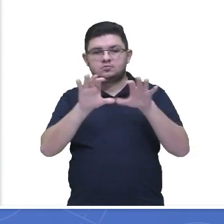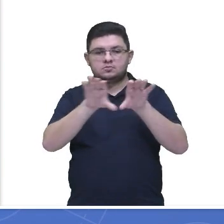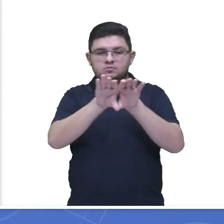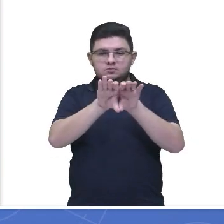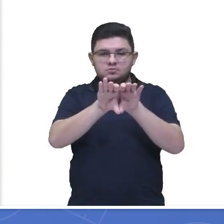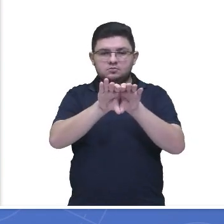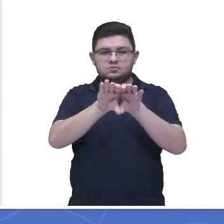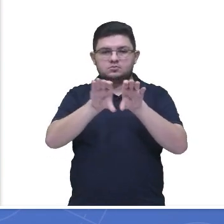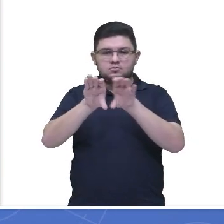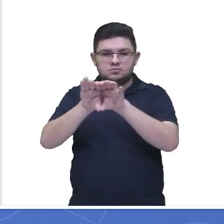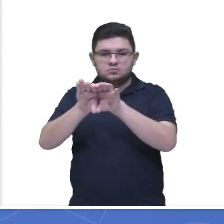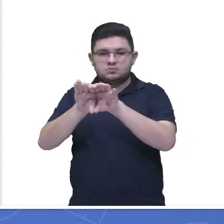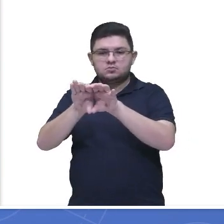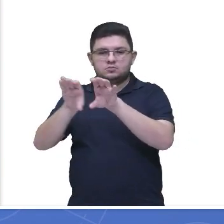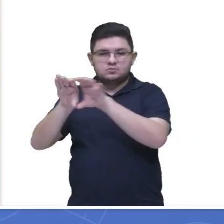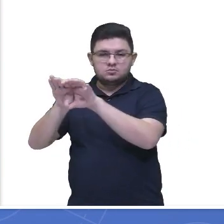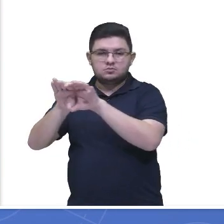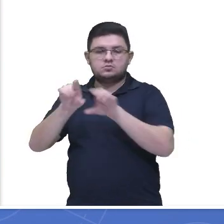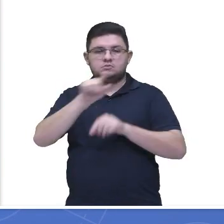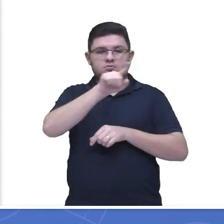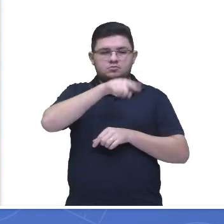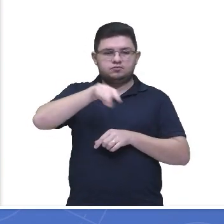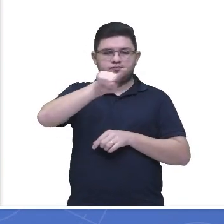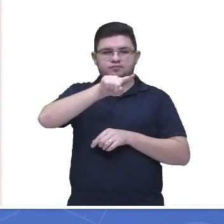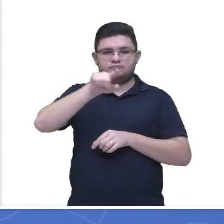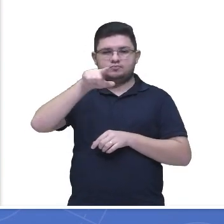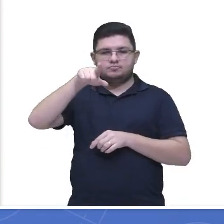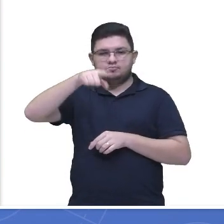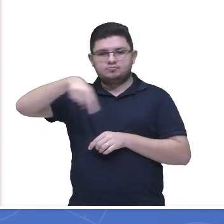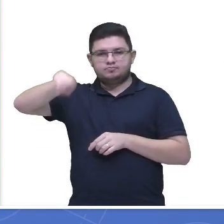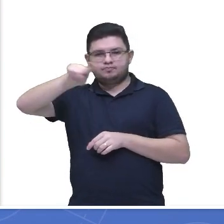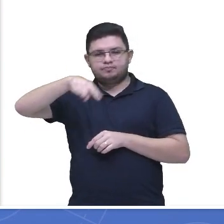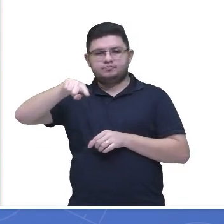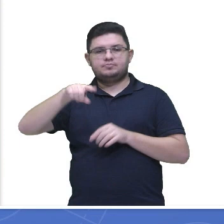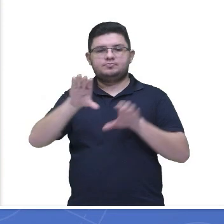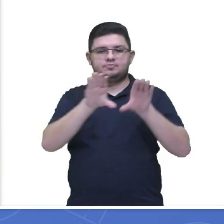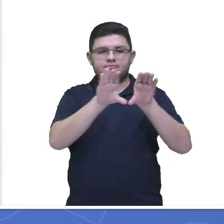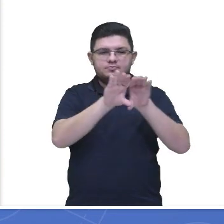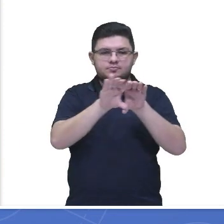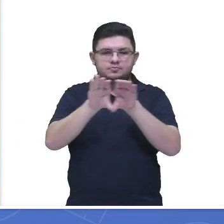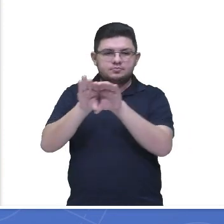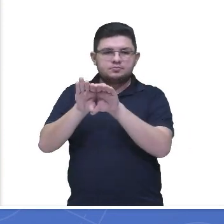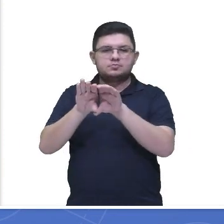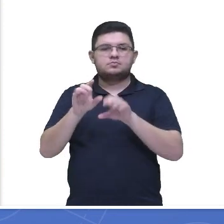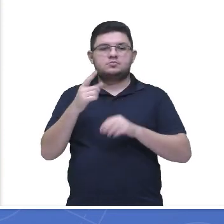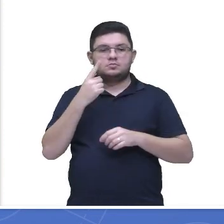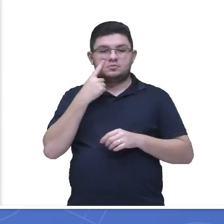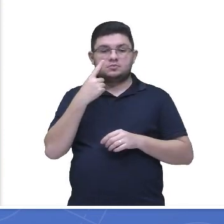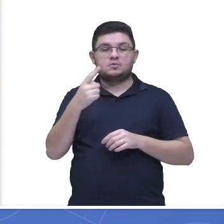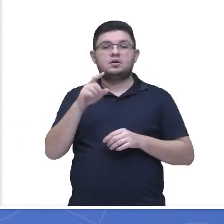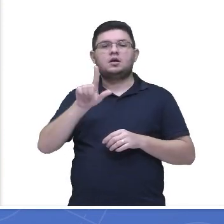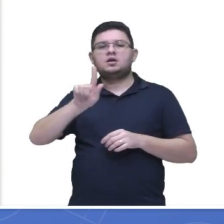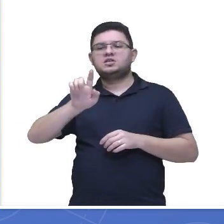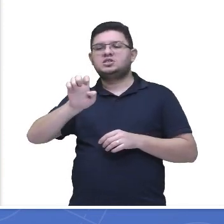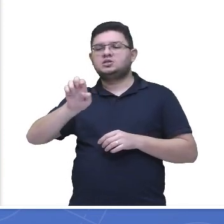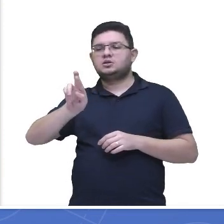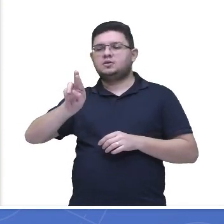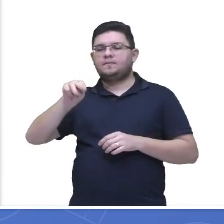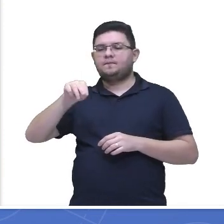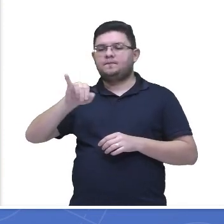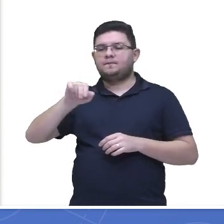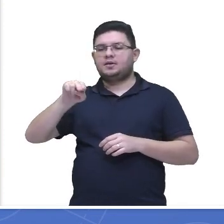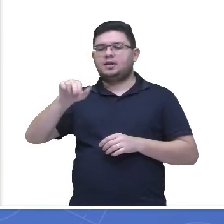germinadas. Germinadas, professora? Sim, encontram-se lado a lado